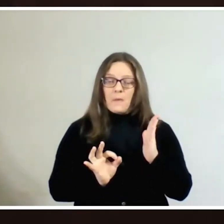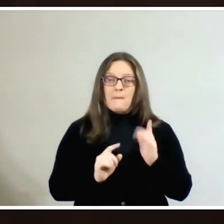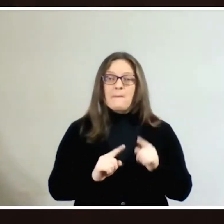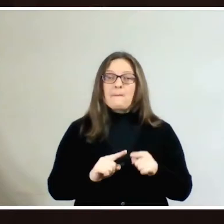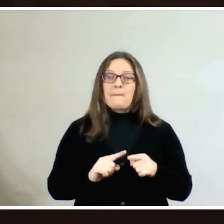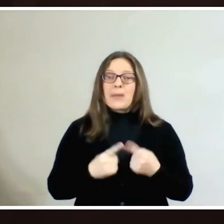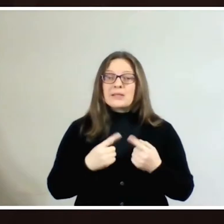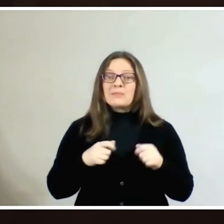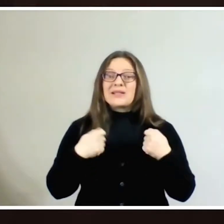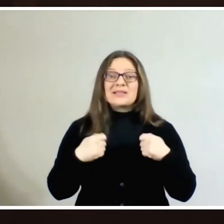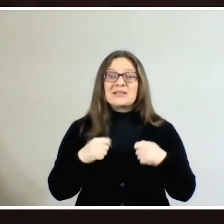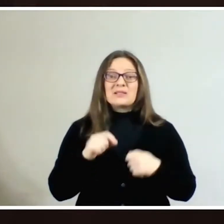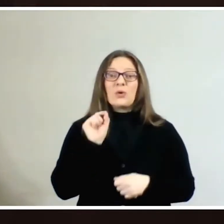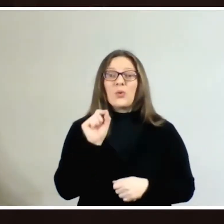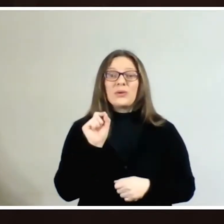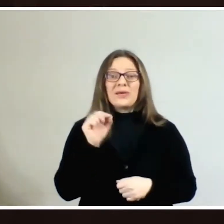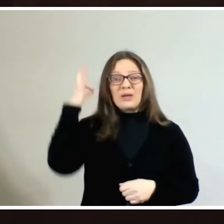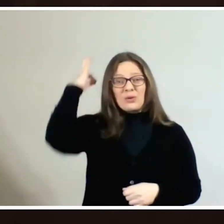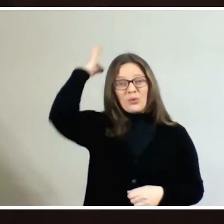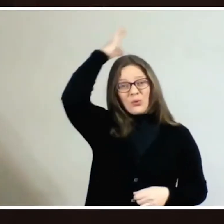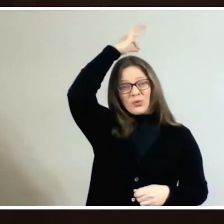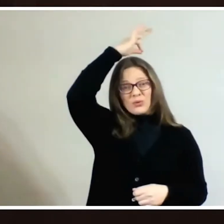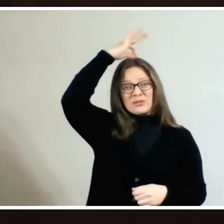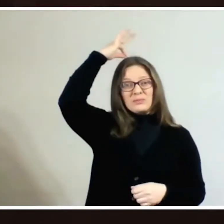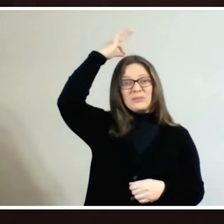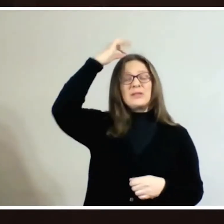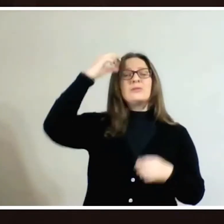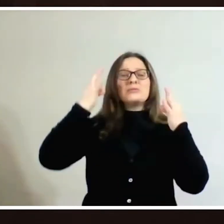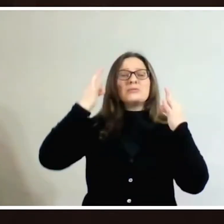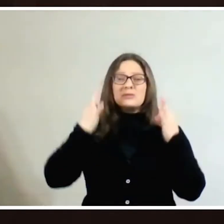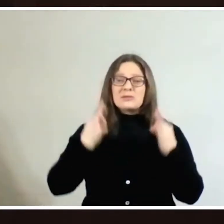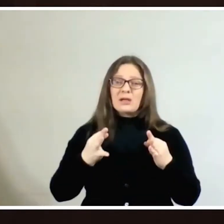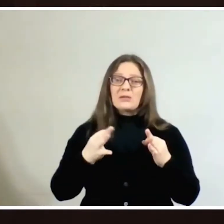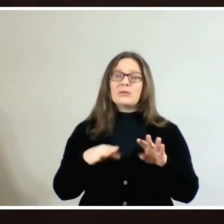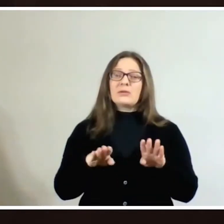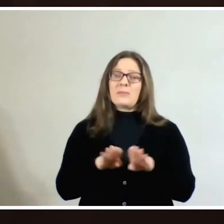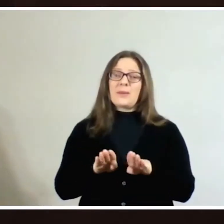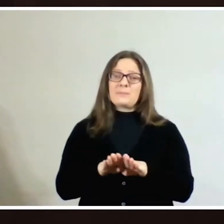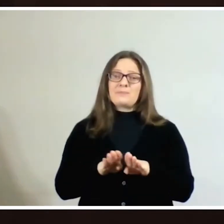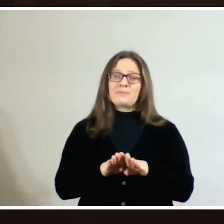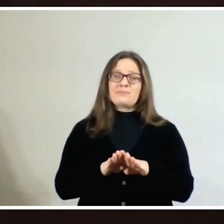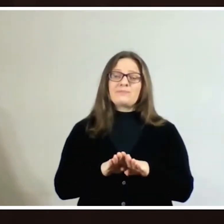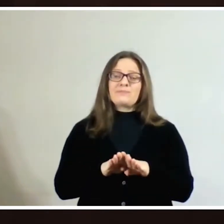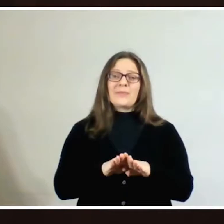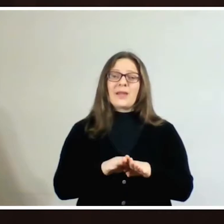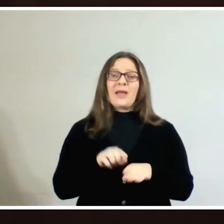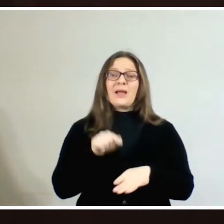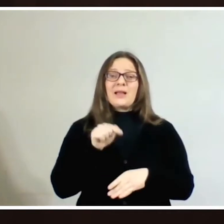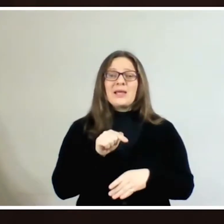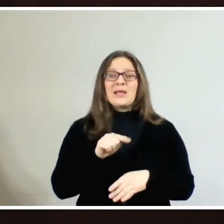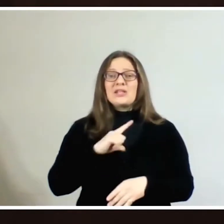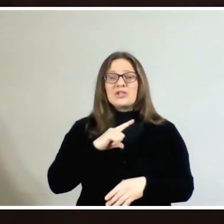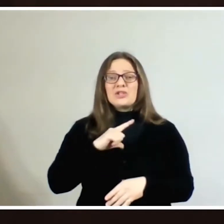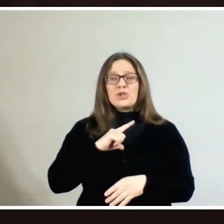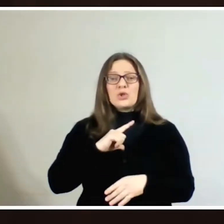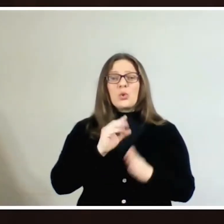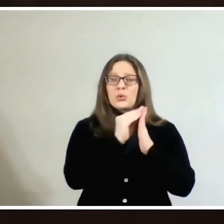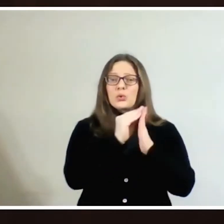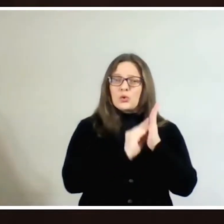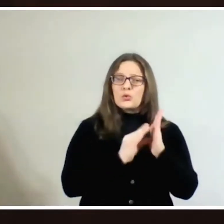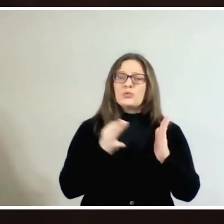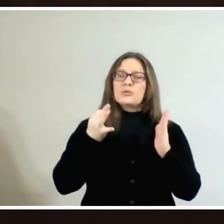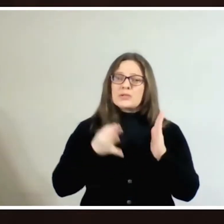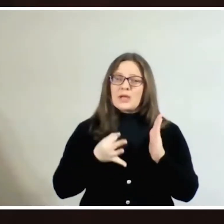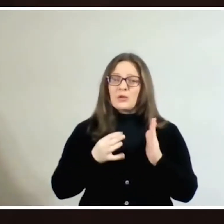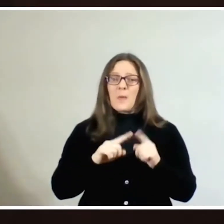o espírito correto. Então, eles tinham conteúdo correto, mas eles lidavam com esse conteúdo de uma